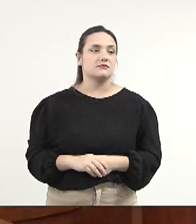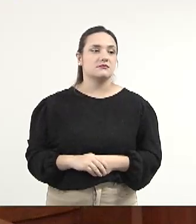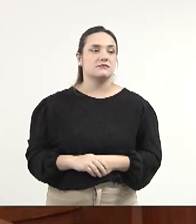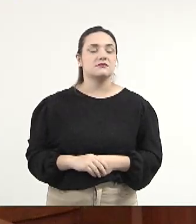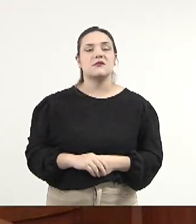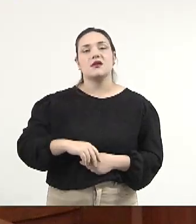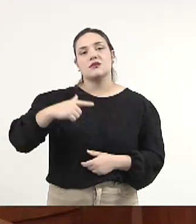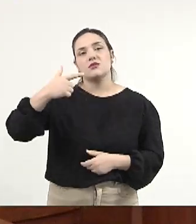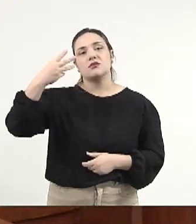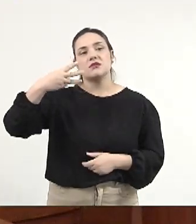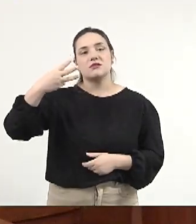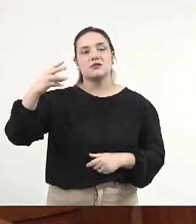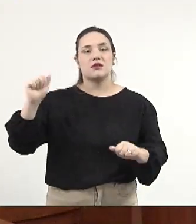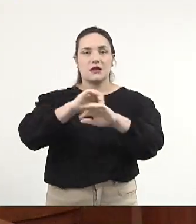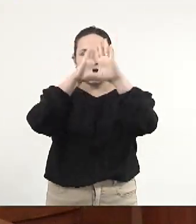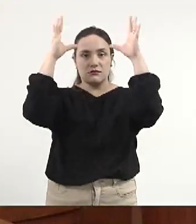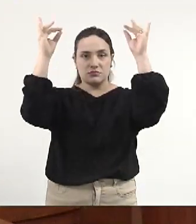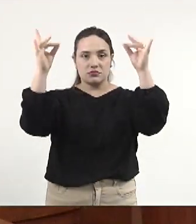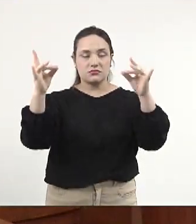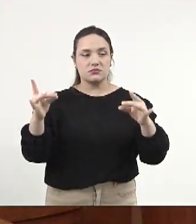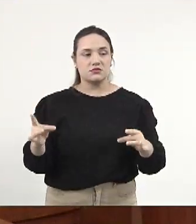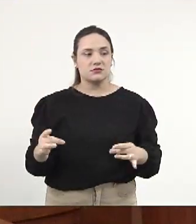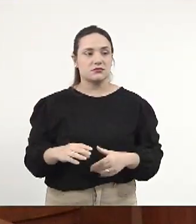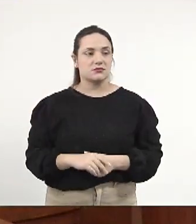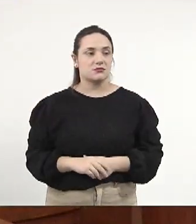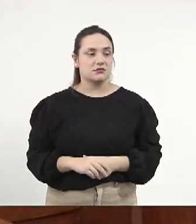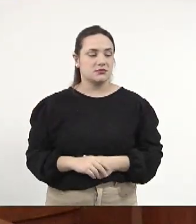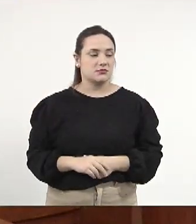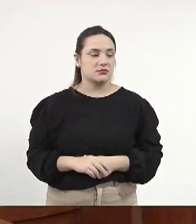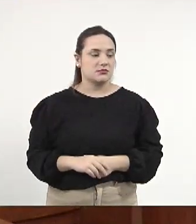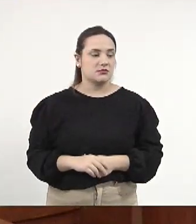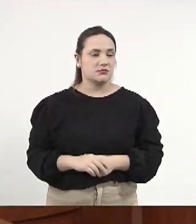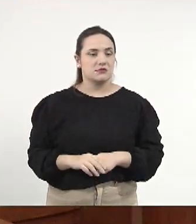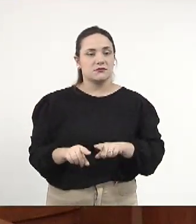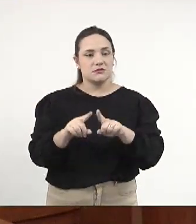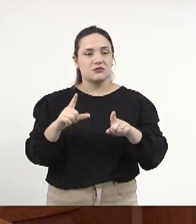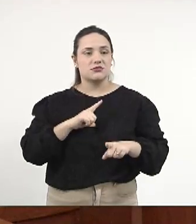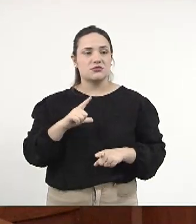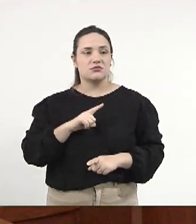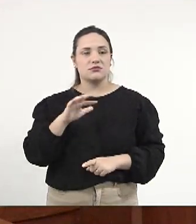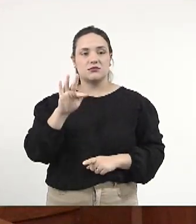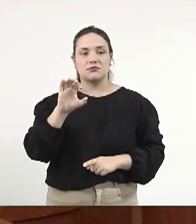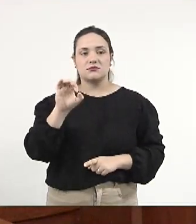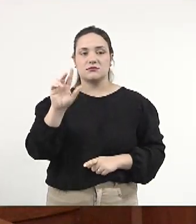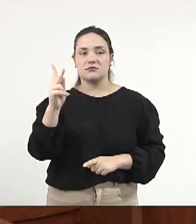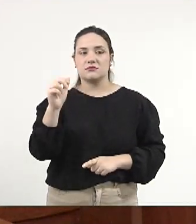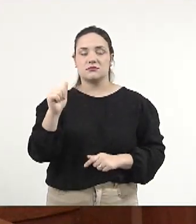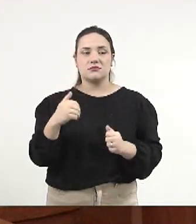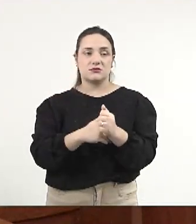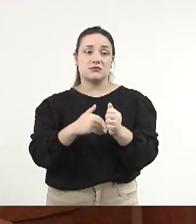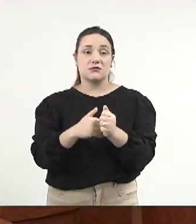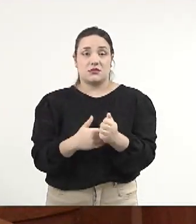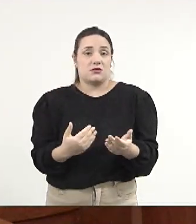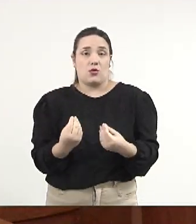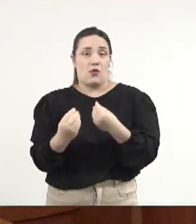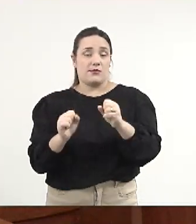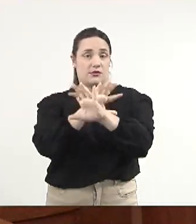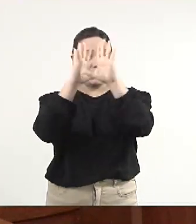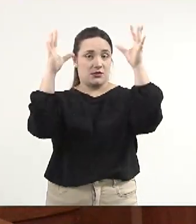segundo, terceiro em transparência. Até outro dia tinha uma folha secreta aí. Que transparência é essa? Não